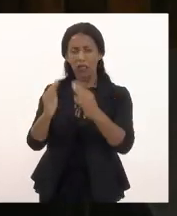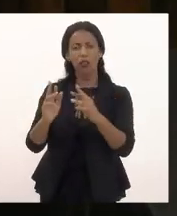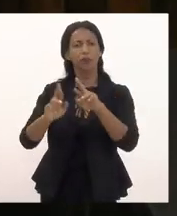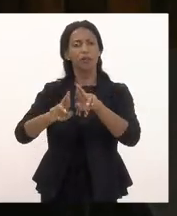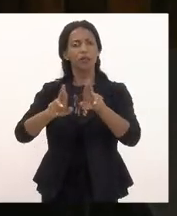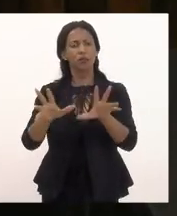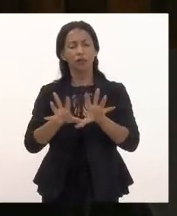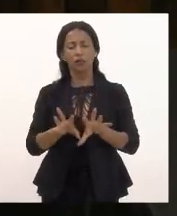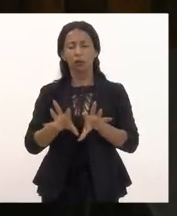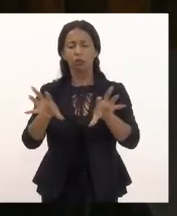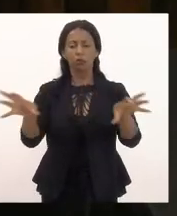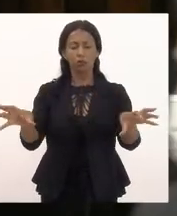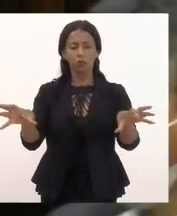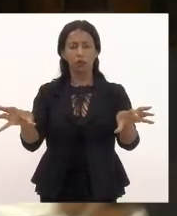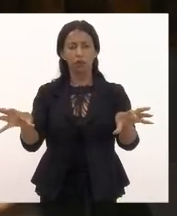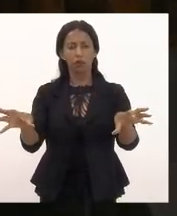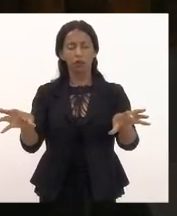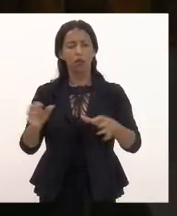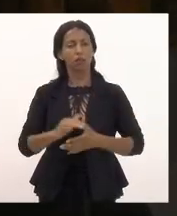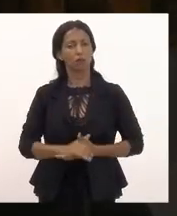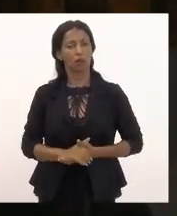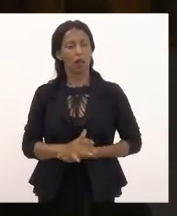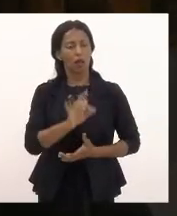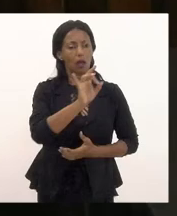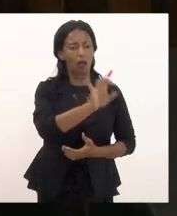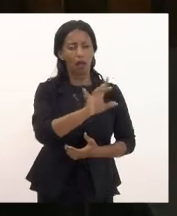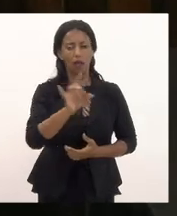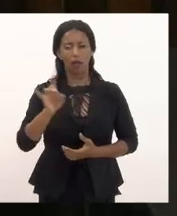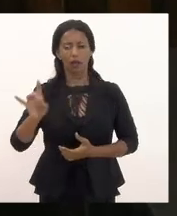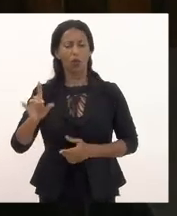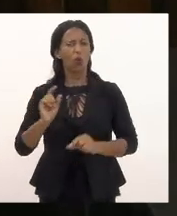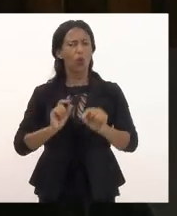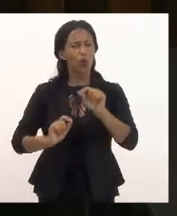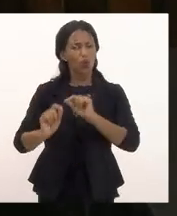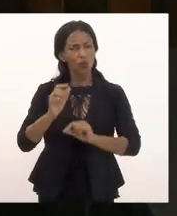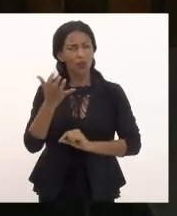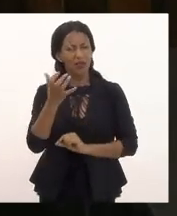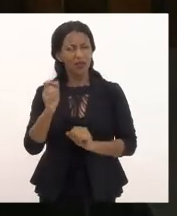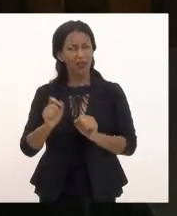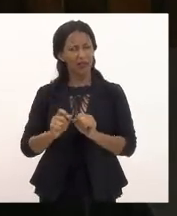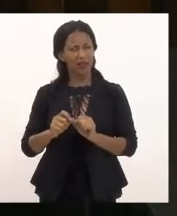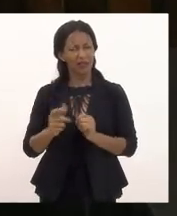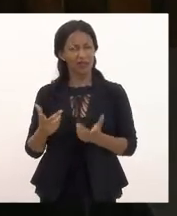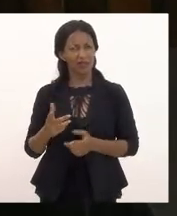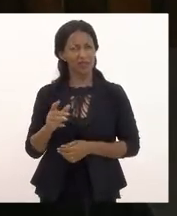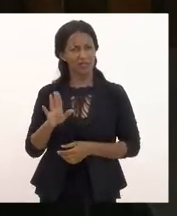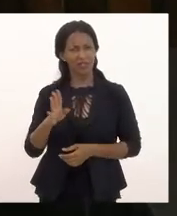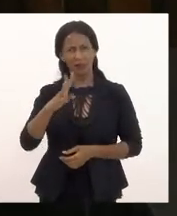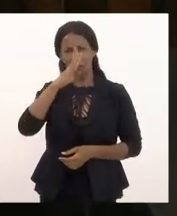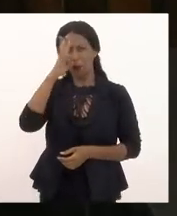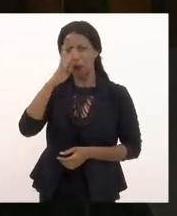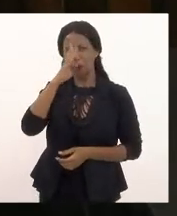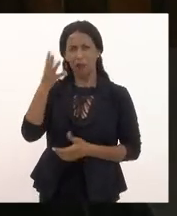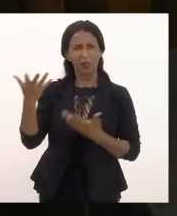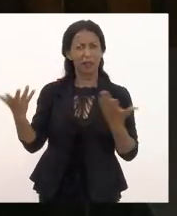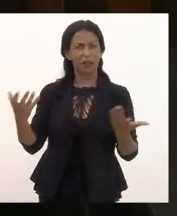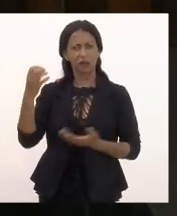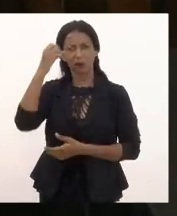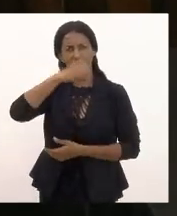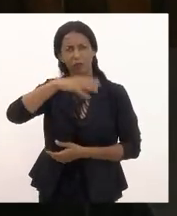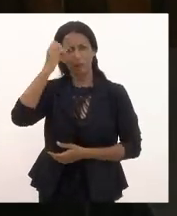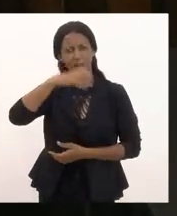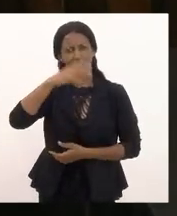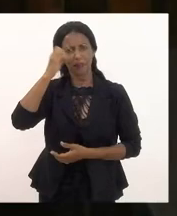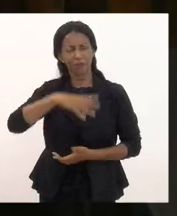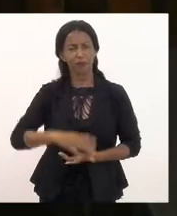diferenças dos sexos. O que querem fazer é uma aberração, deputado Charles Batista, deputado Pobel.